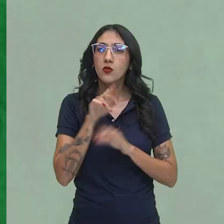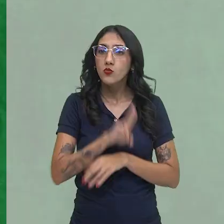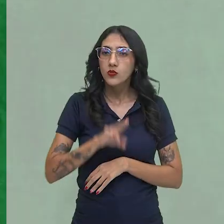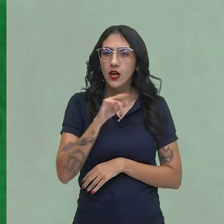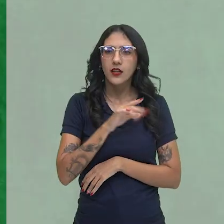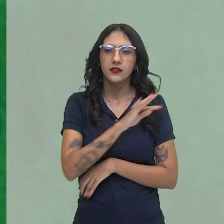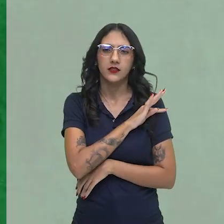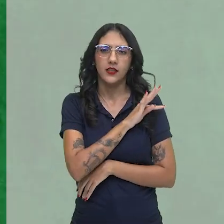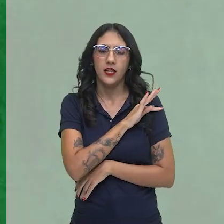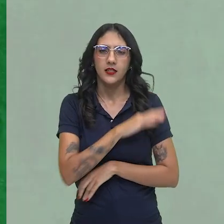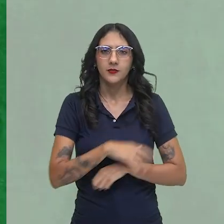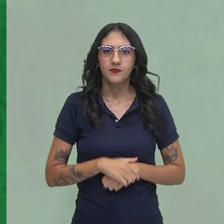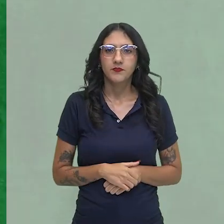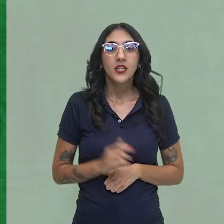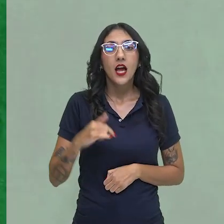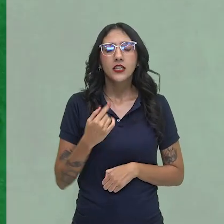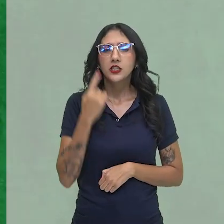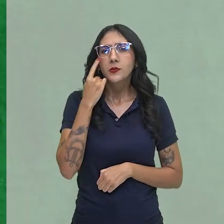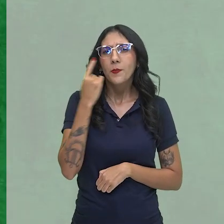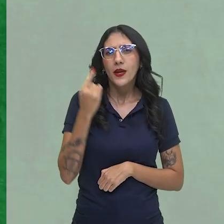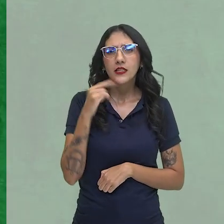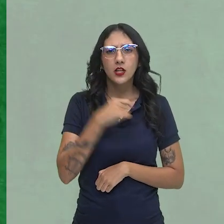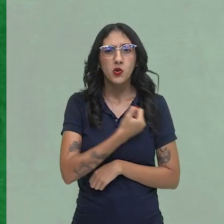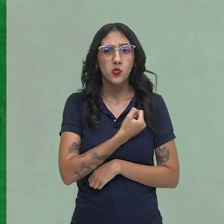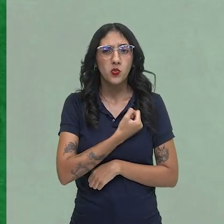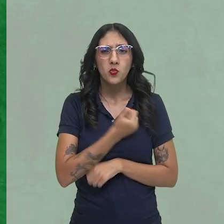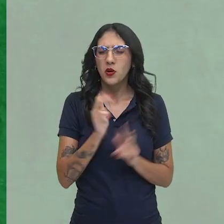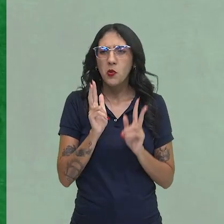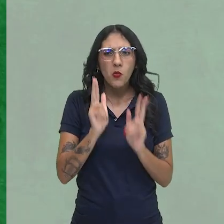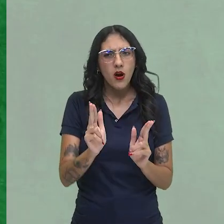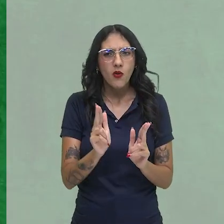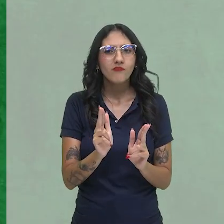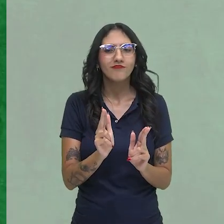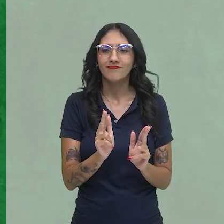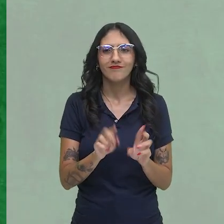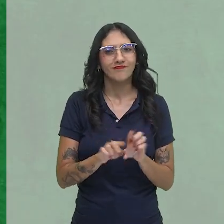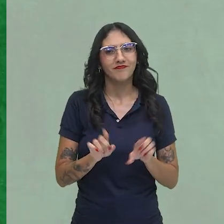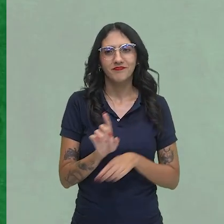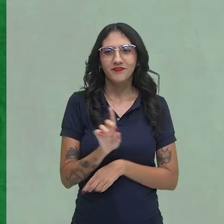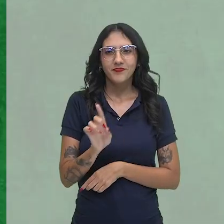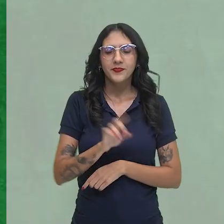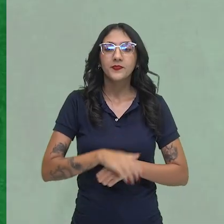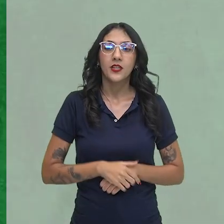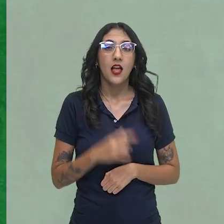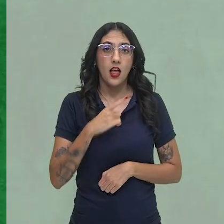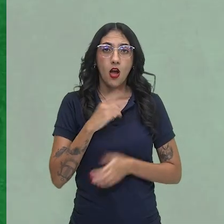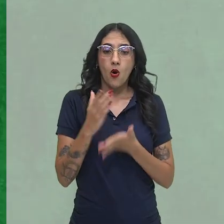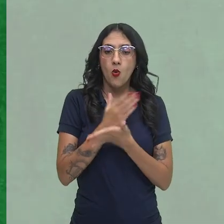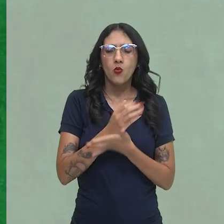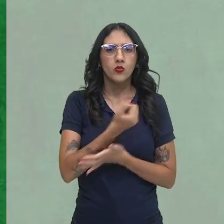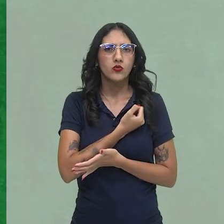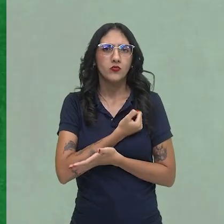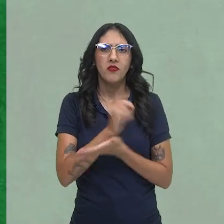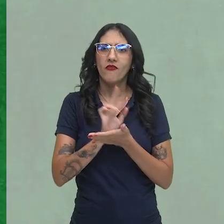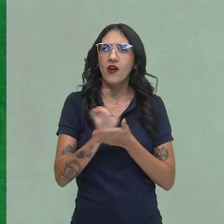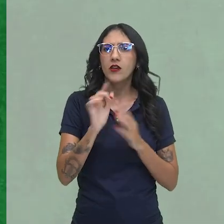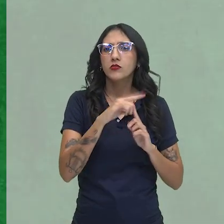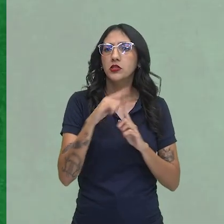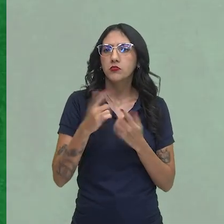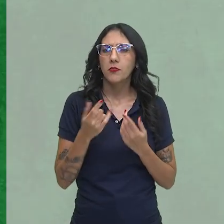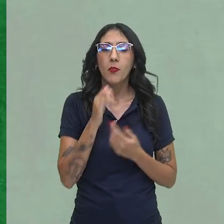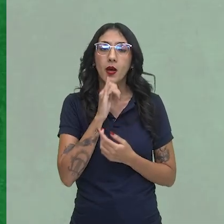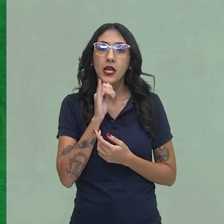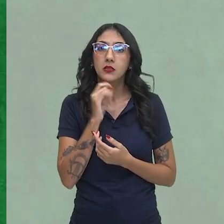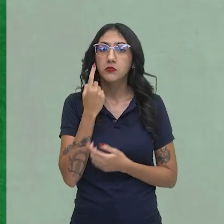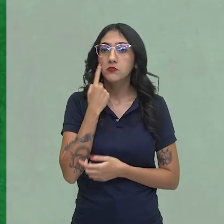A gente tende a imaginar que número é tudo a mesma coisa, mas na verdade não. Existem números de vários formatos. Por exemplo, nós temos